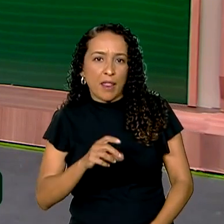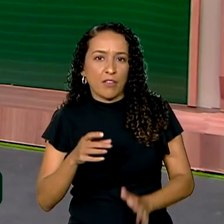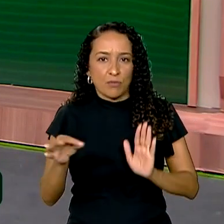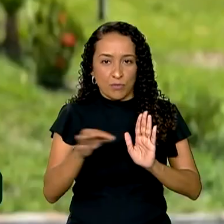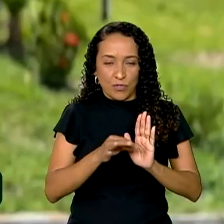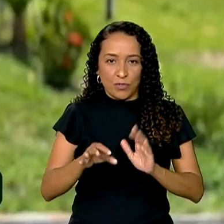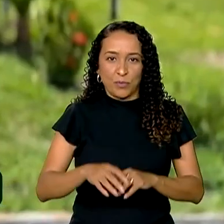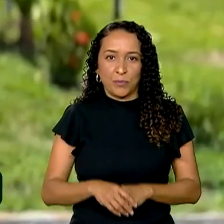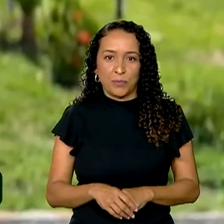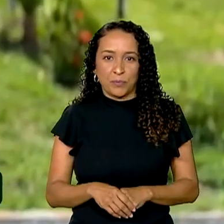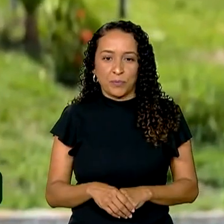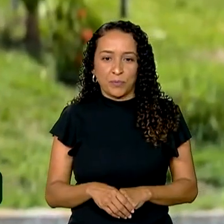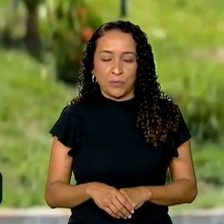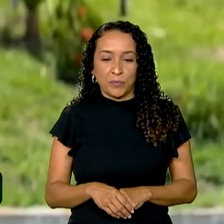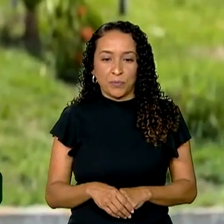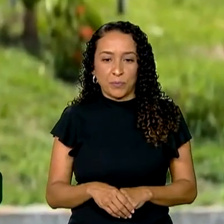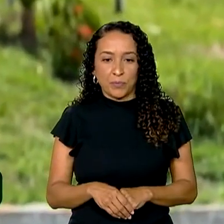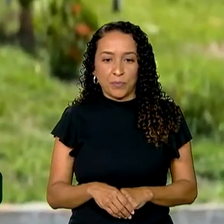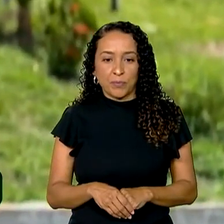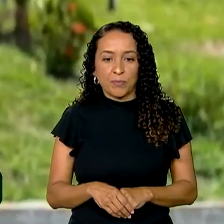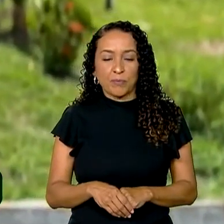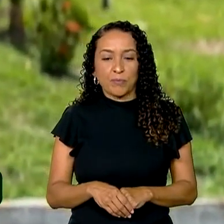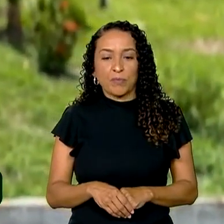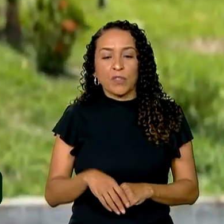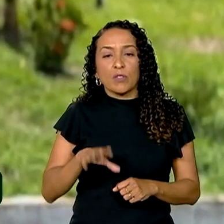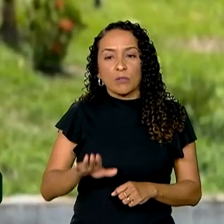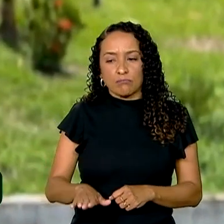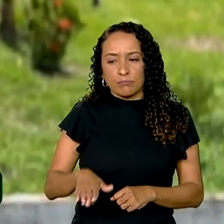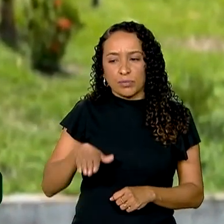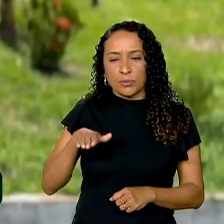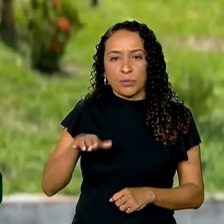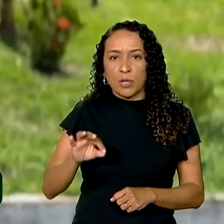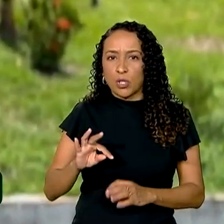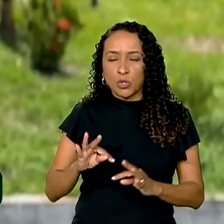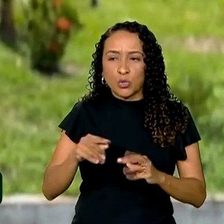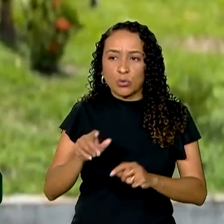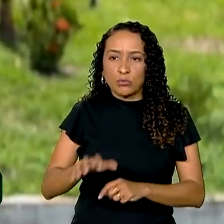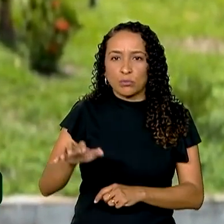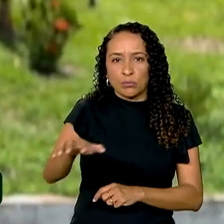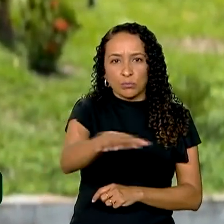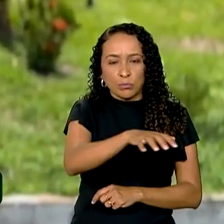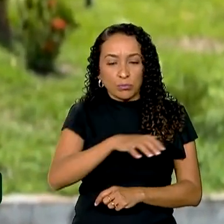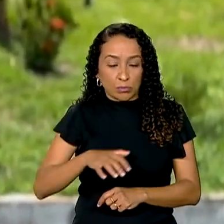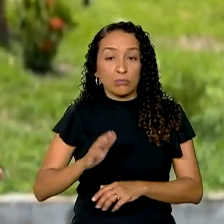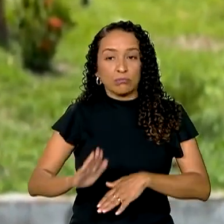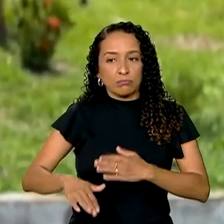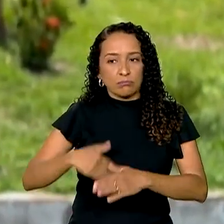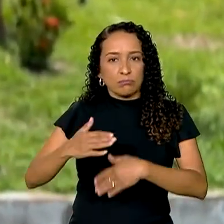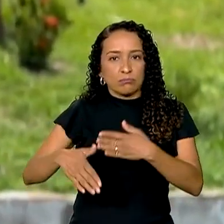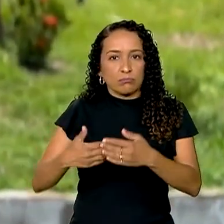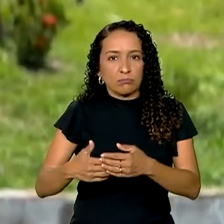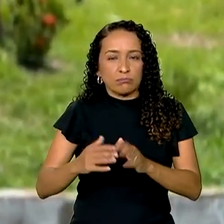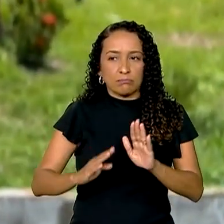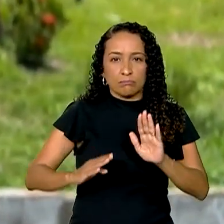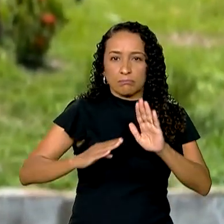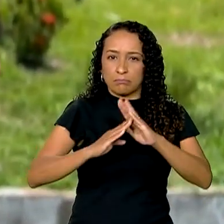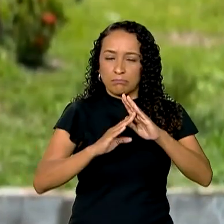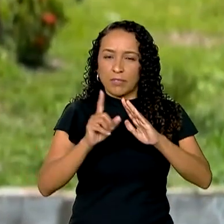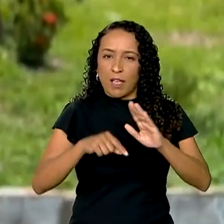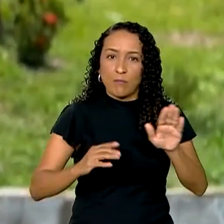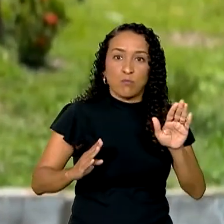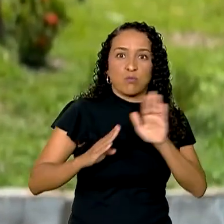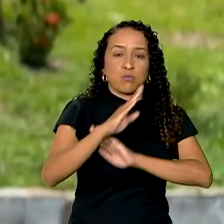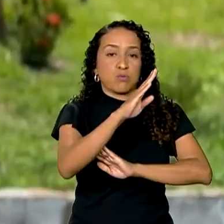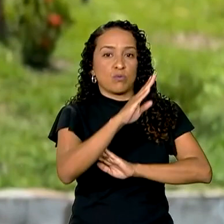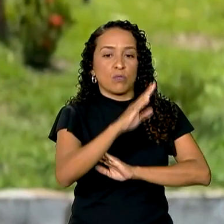IBGE. O solo crescer, mas crescer todas as regiões. E o crescimento para um patamar que é recorde,